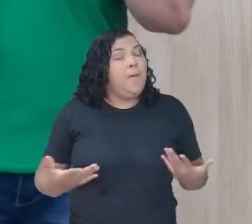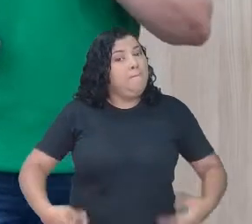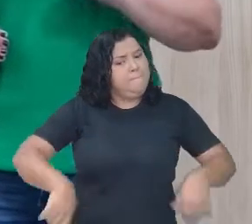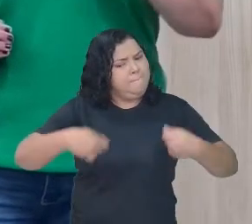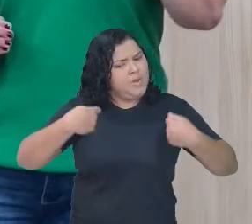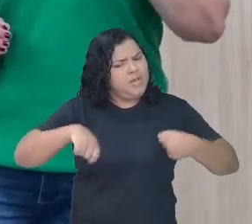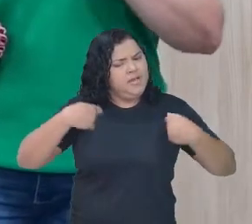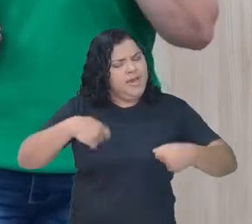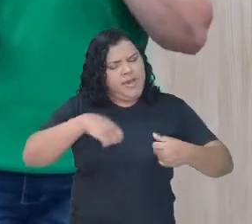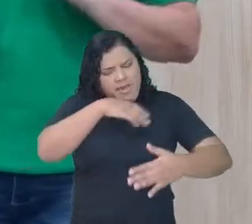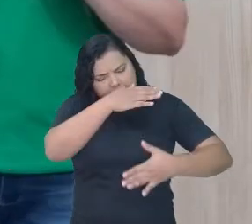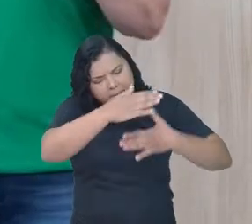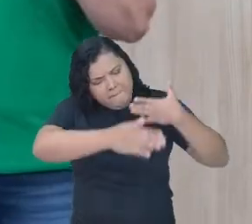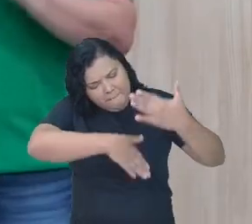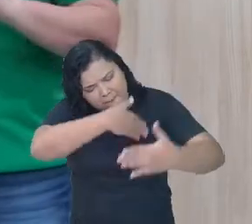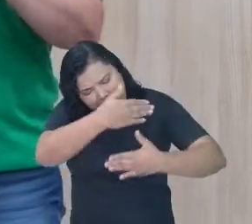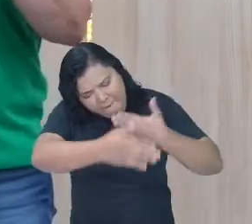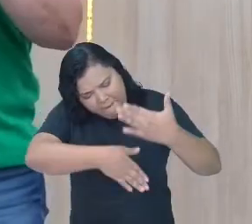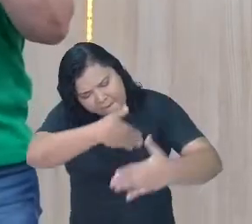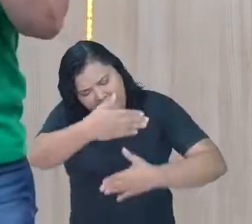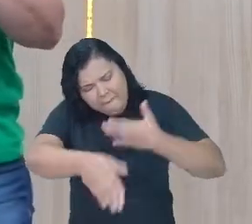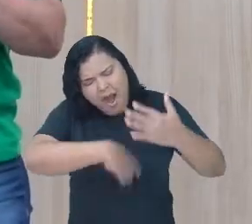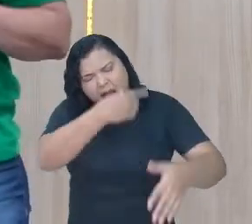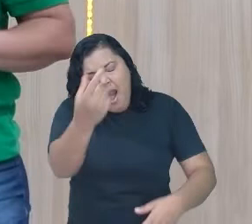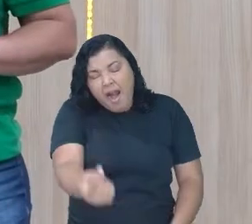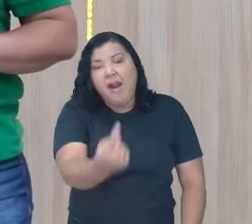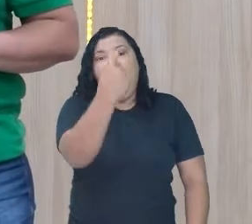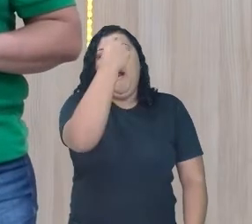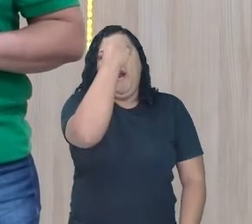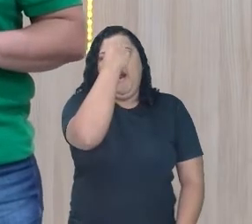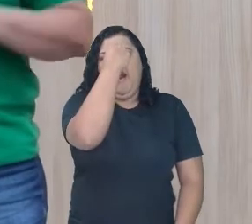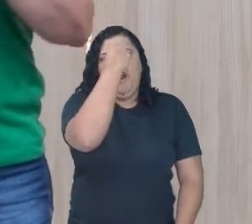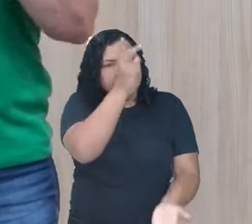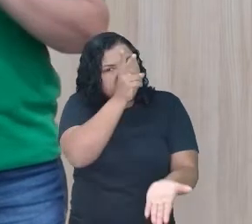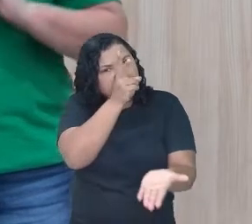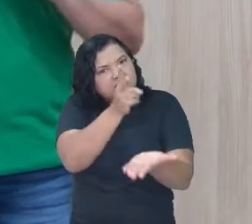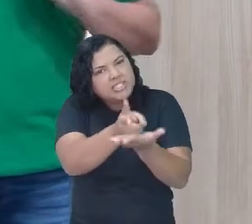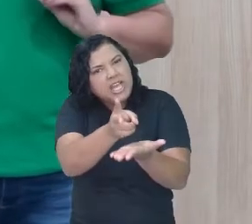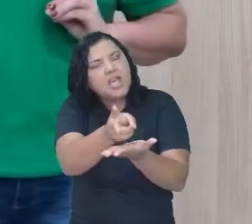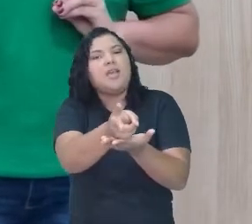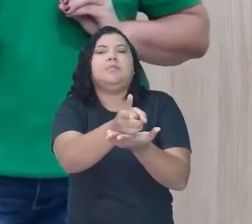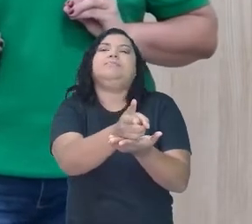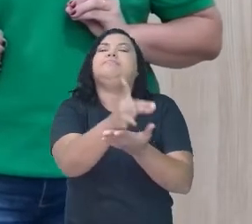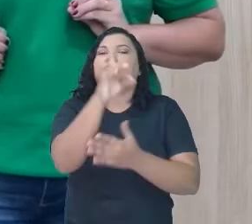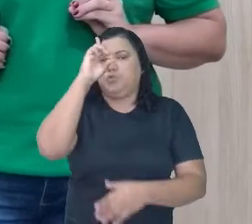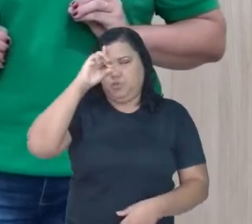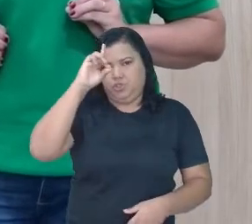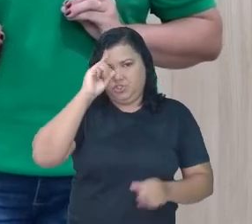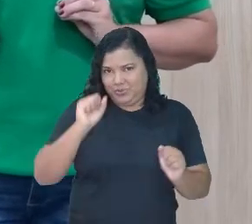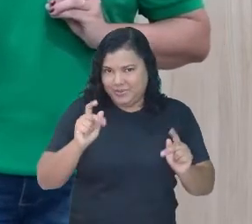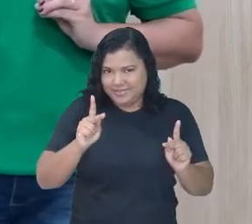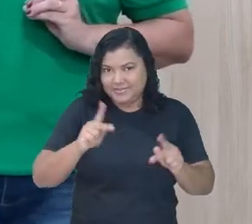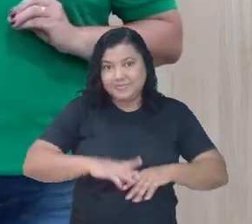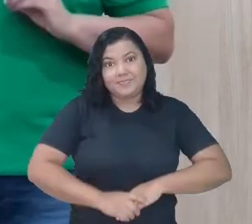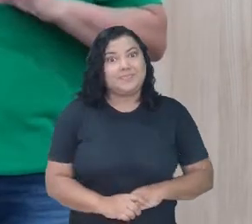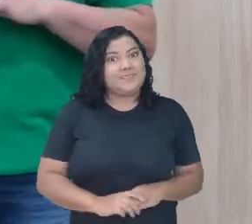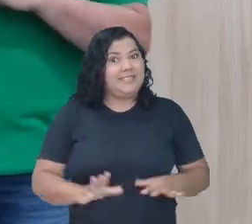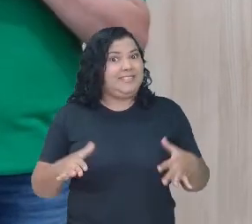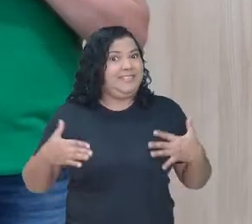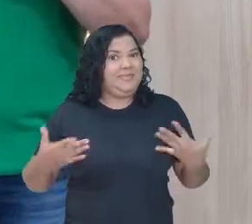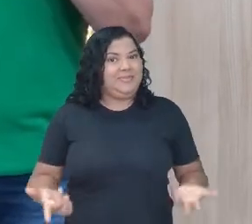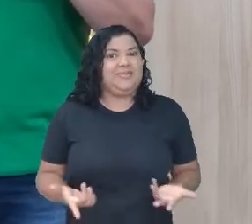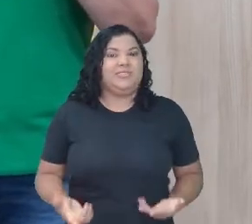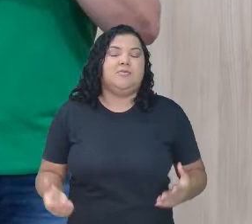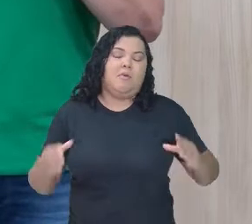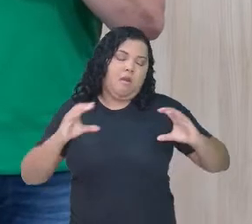ser um processo de conscientização contínuo no nosso dia a dia, tá? Então, temos assim